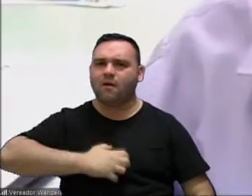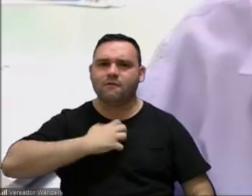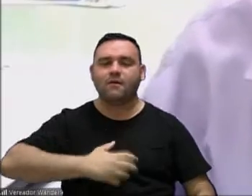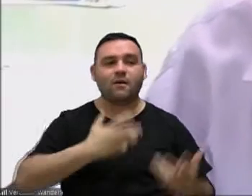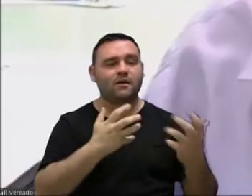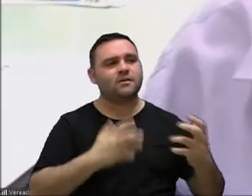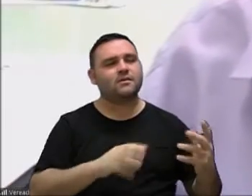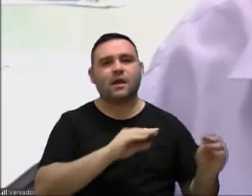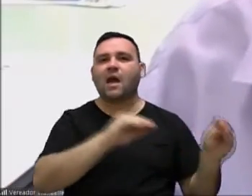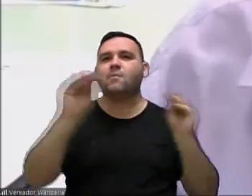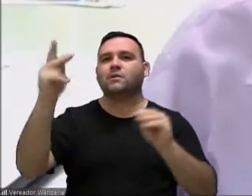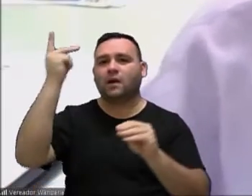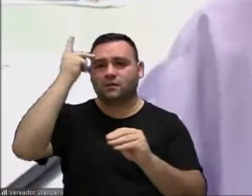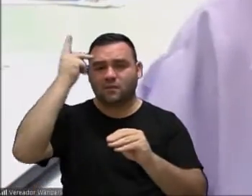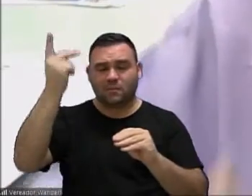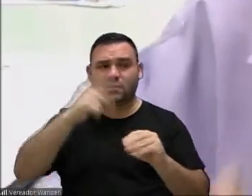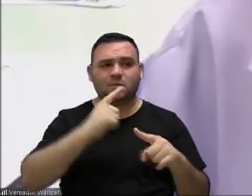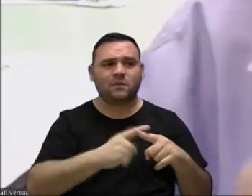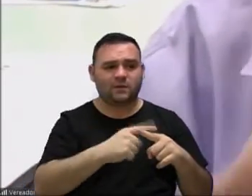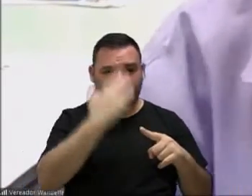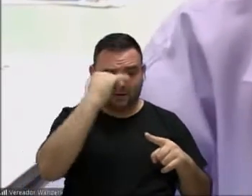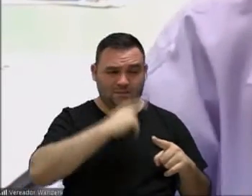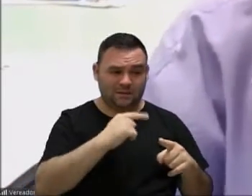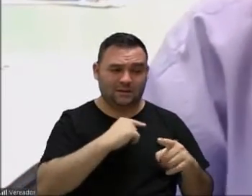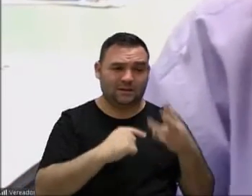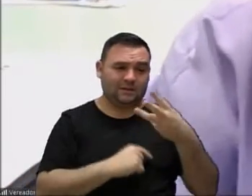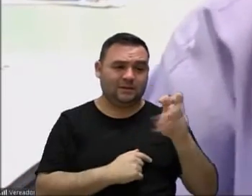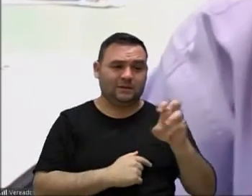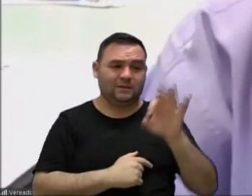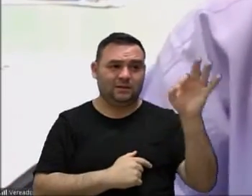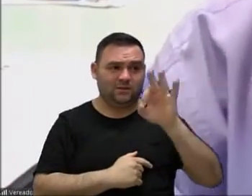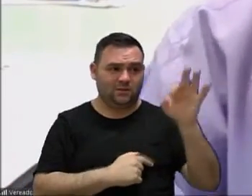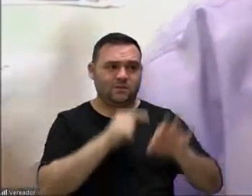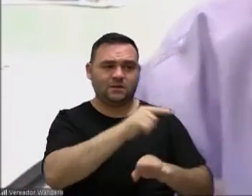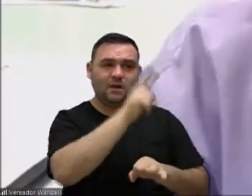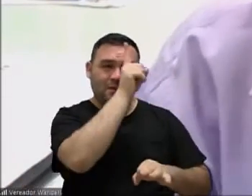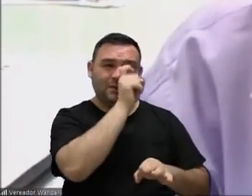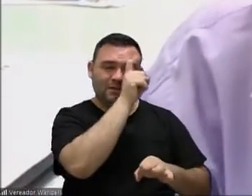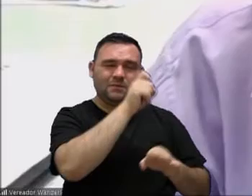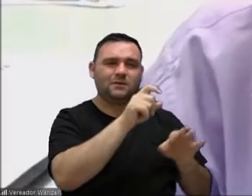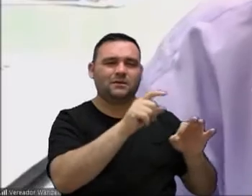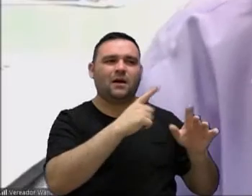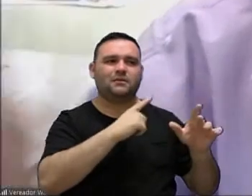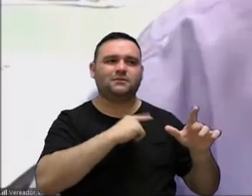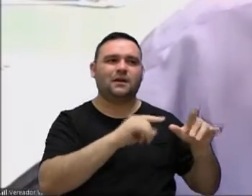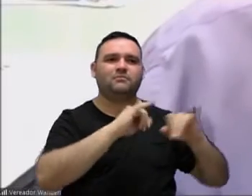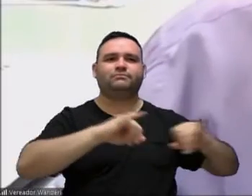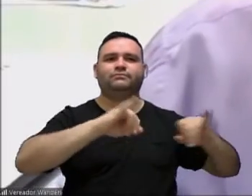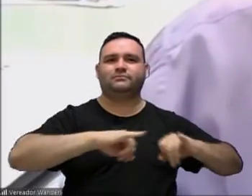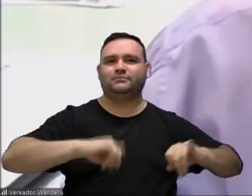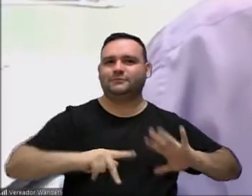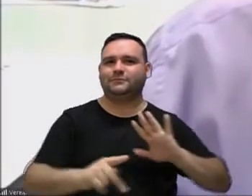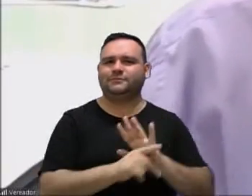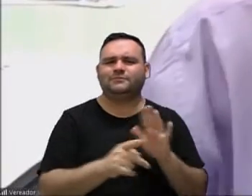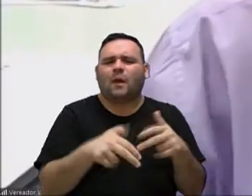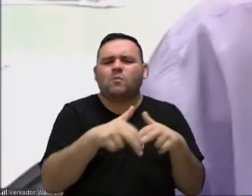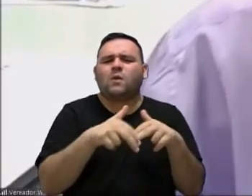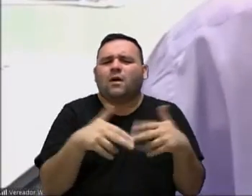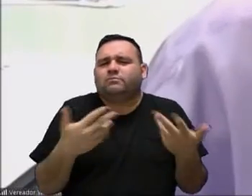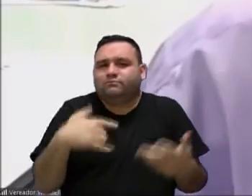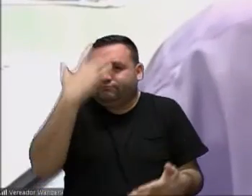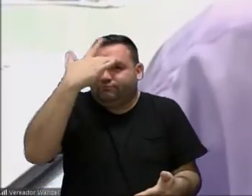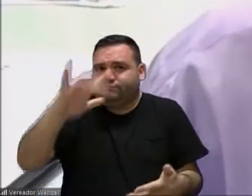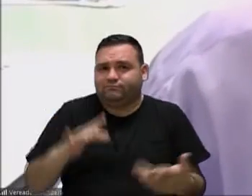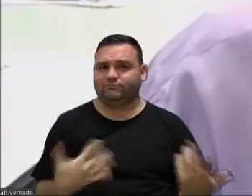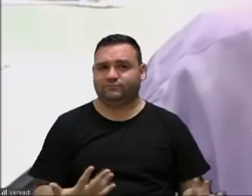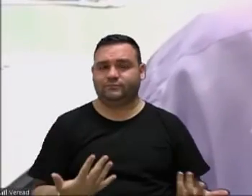transferir uma pessoa para São Paulo sabendo que estava com 35% hospital de campanha. Não sei qual é a razão. Então, eu